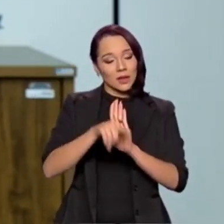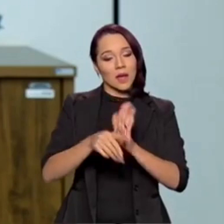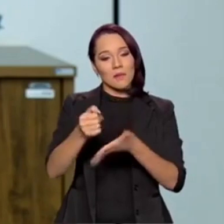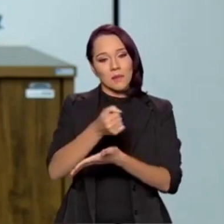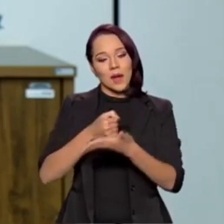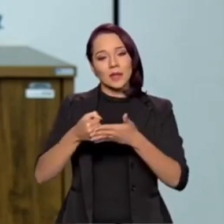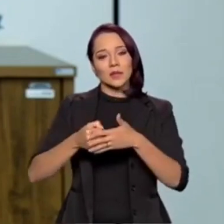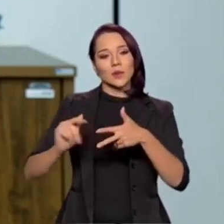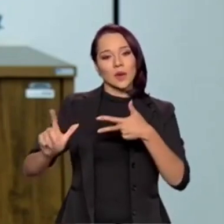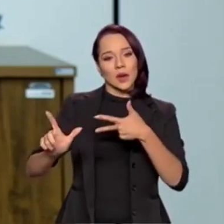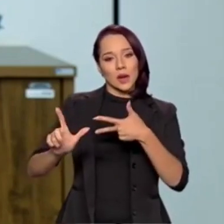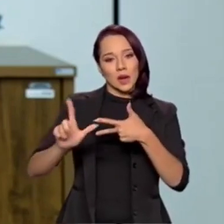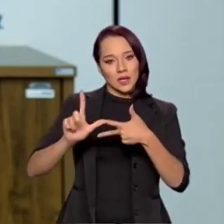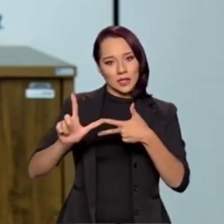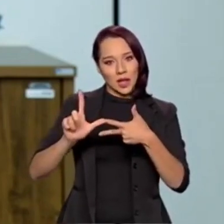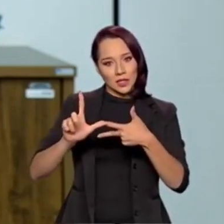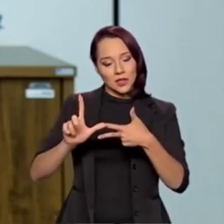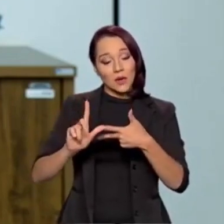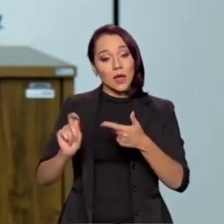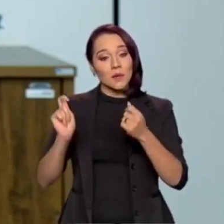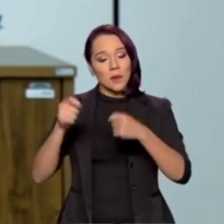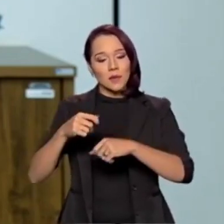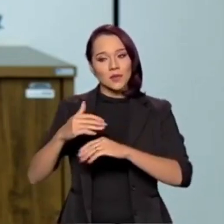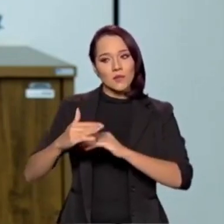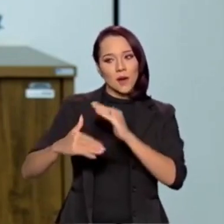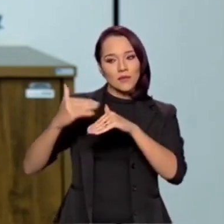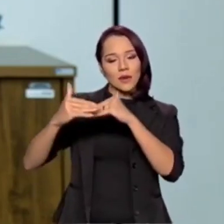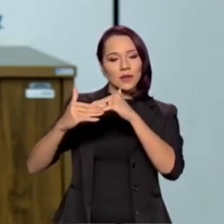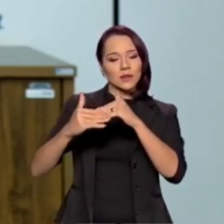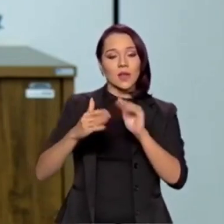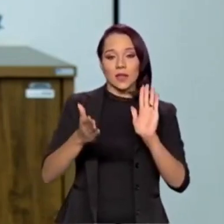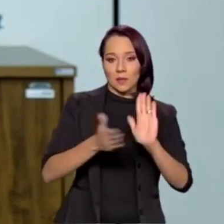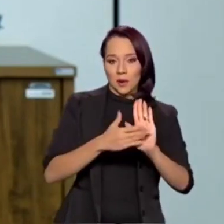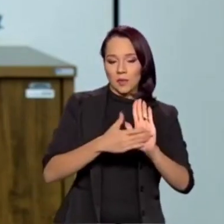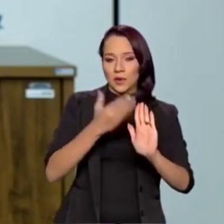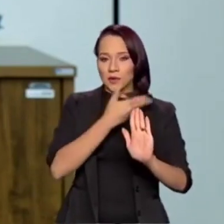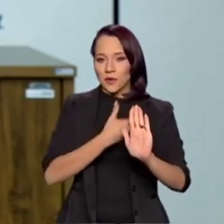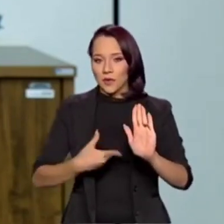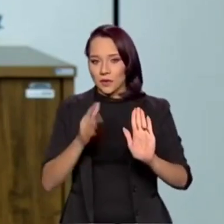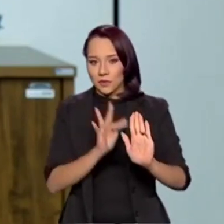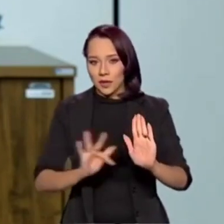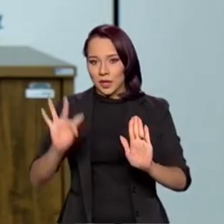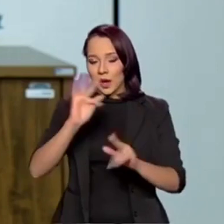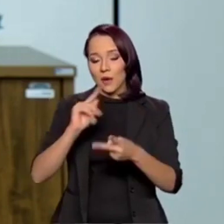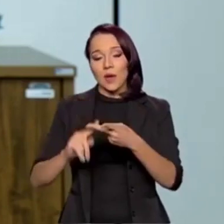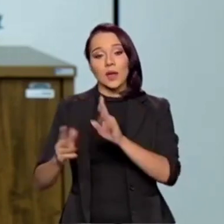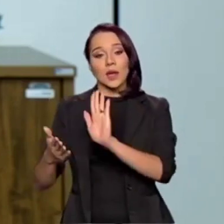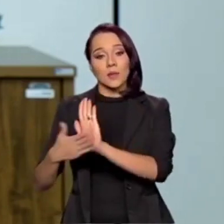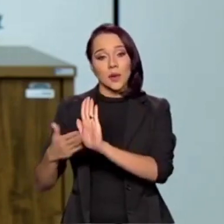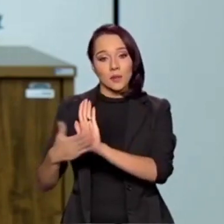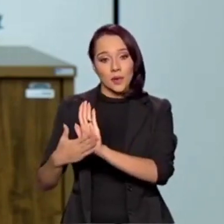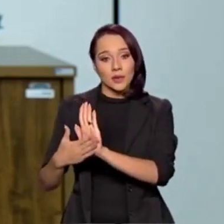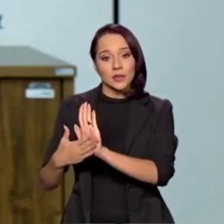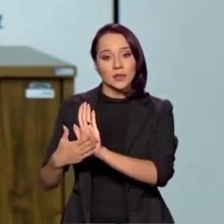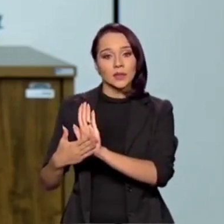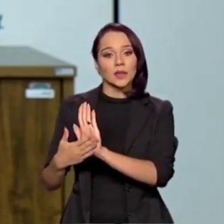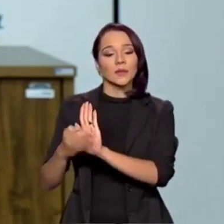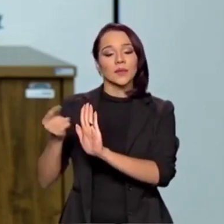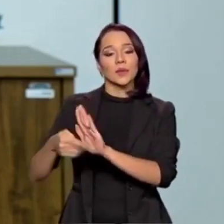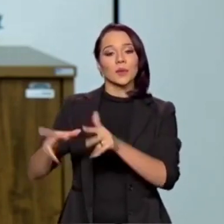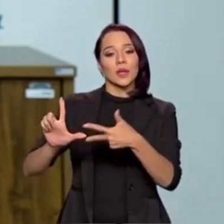do Legislativo que permitiu um avanço paralelo da proposta do governo federal e a proposta